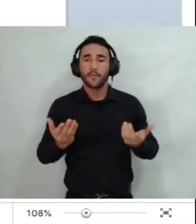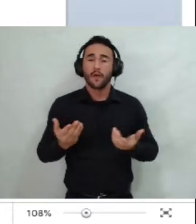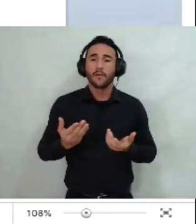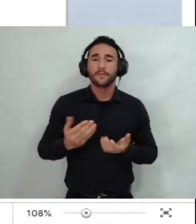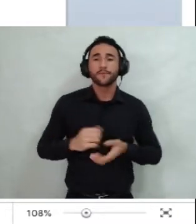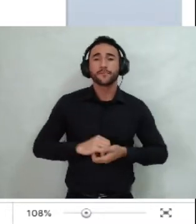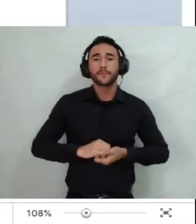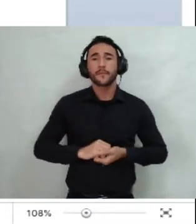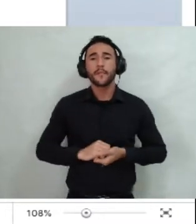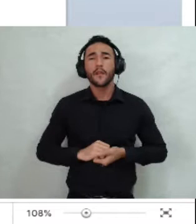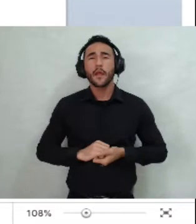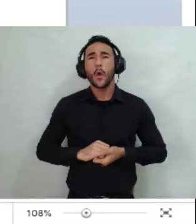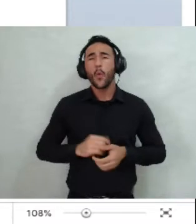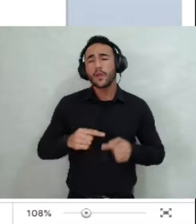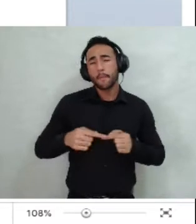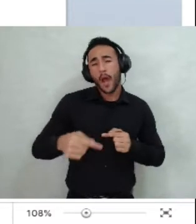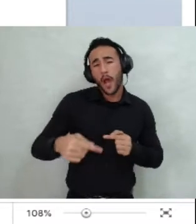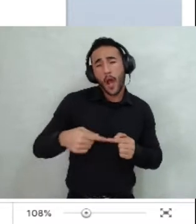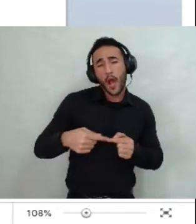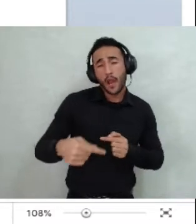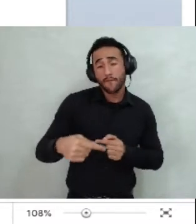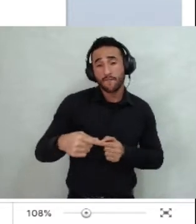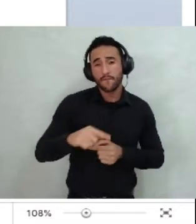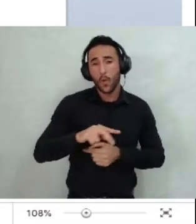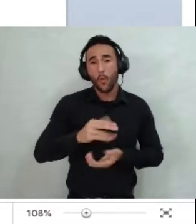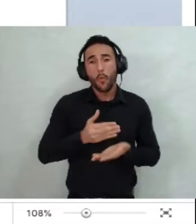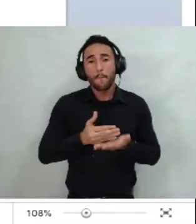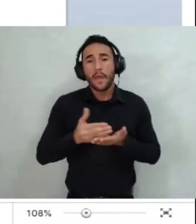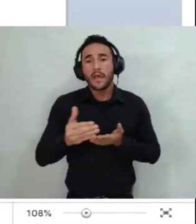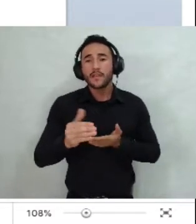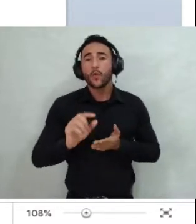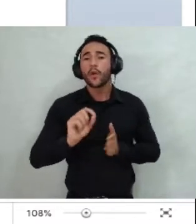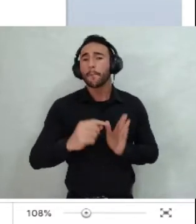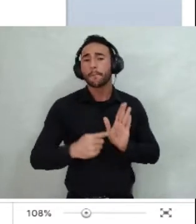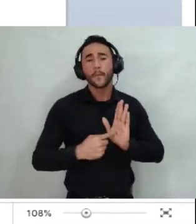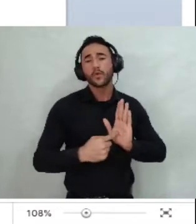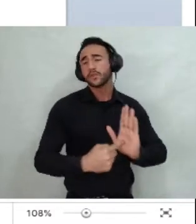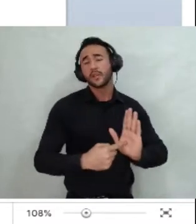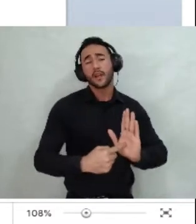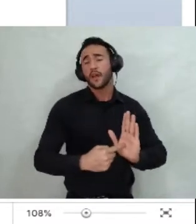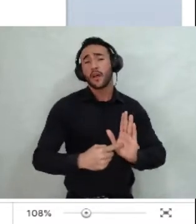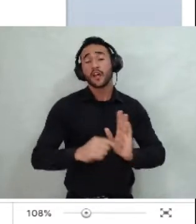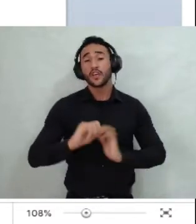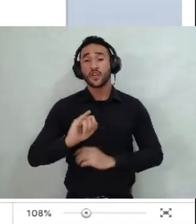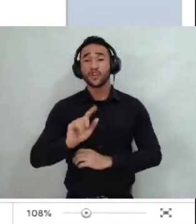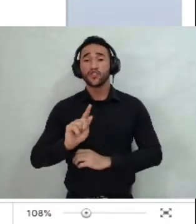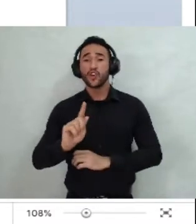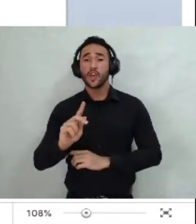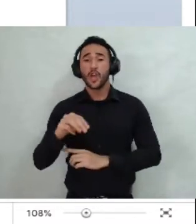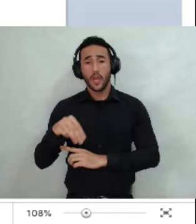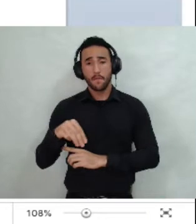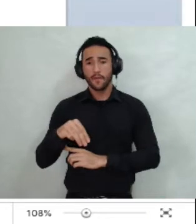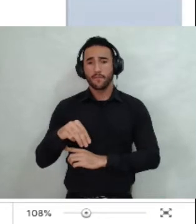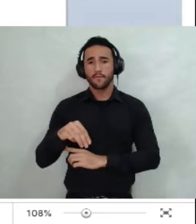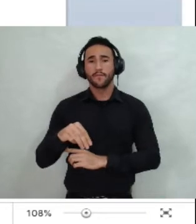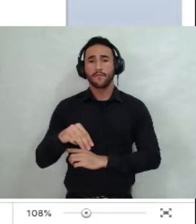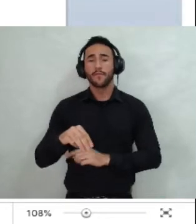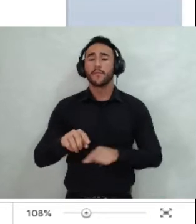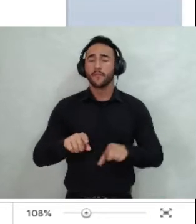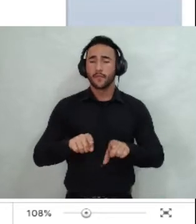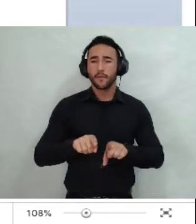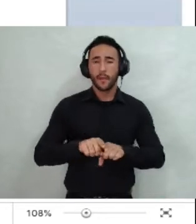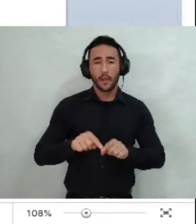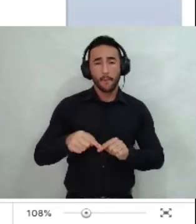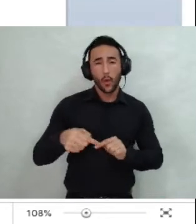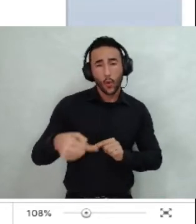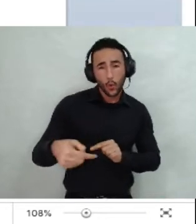semana, começaria a aparecer já a IgM e um pouco depois